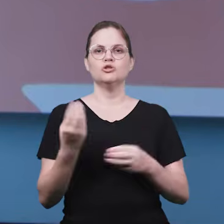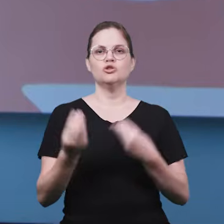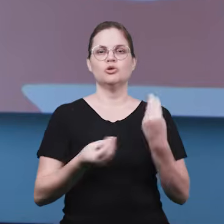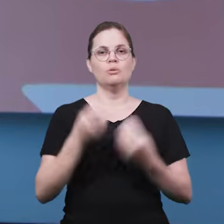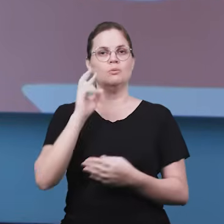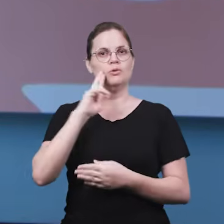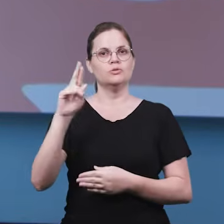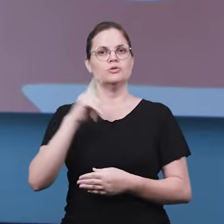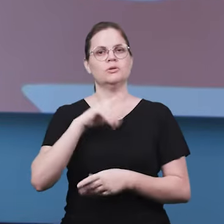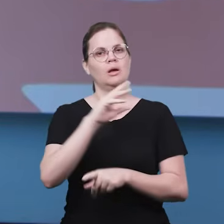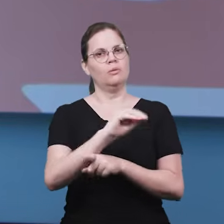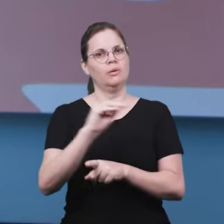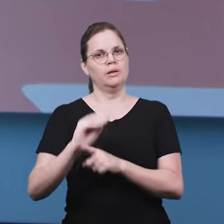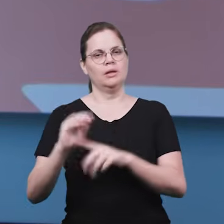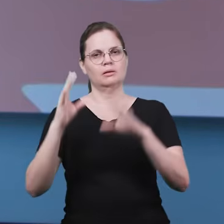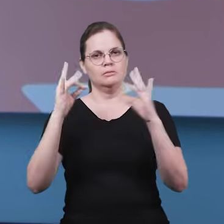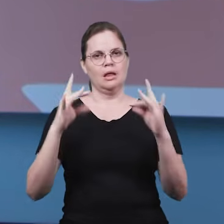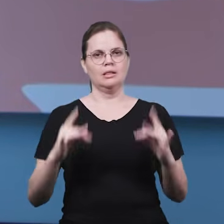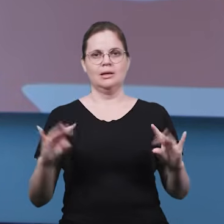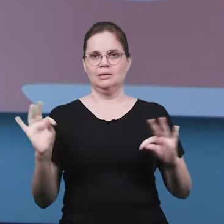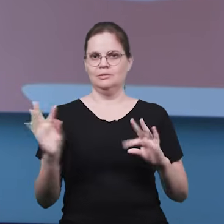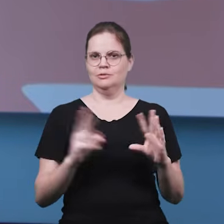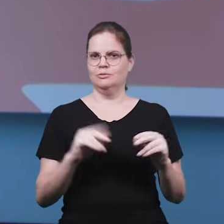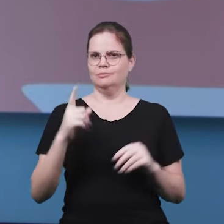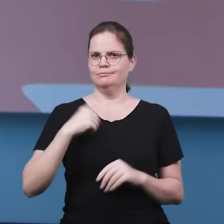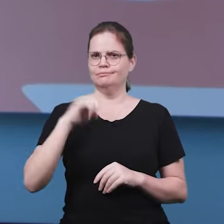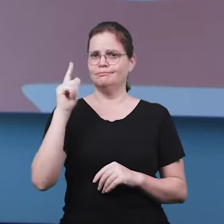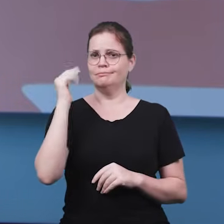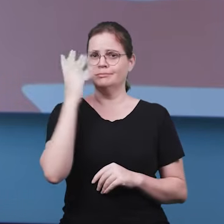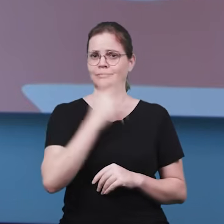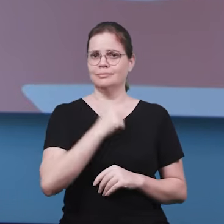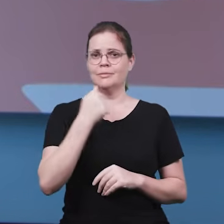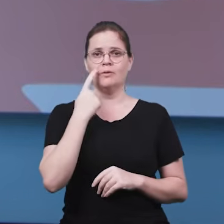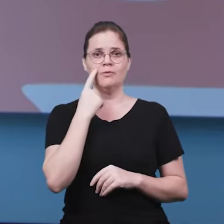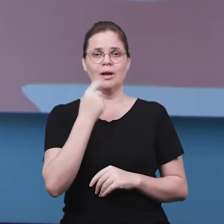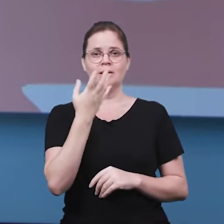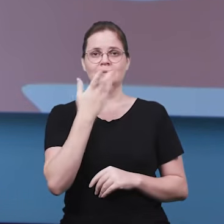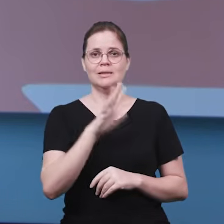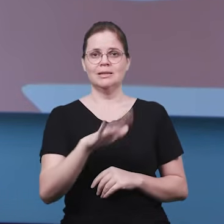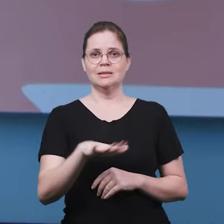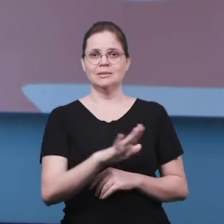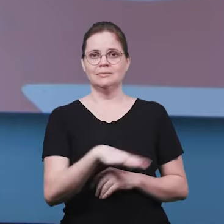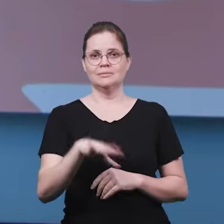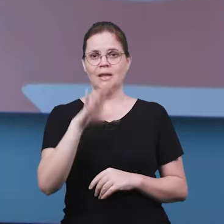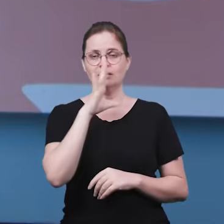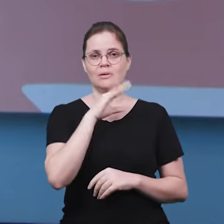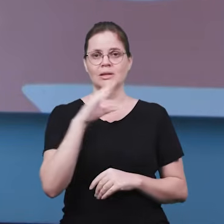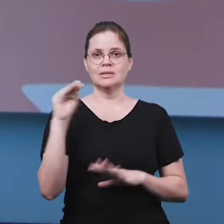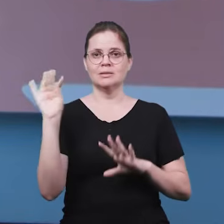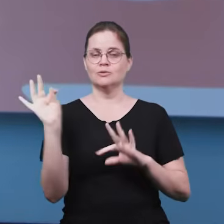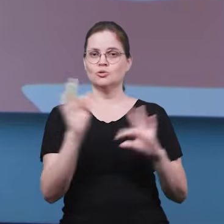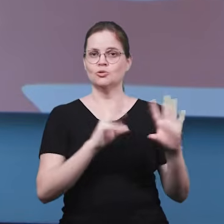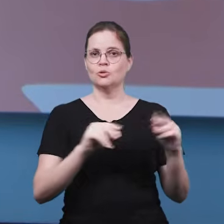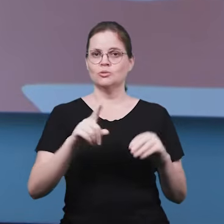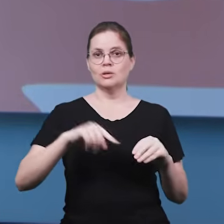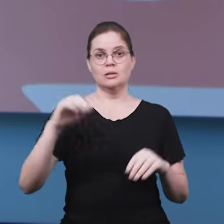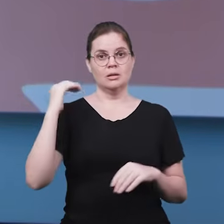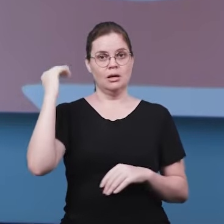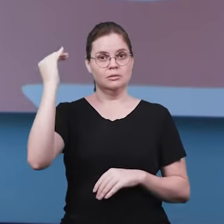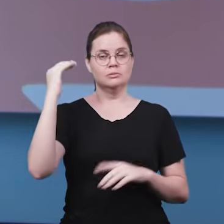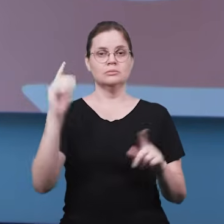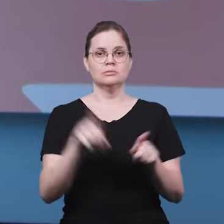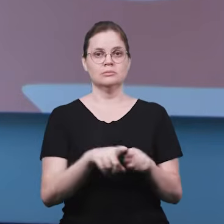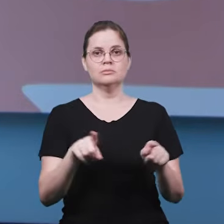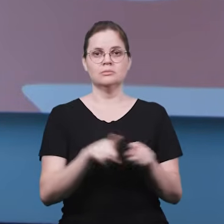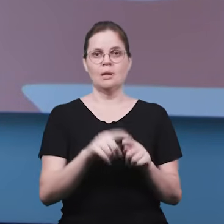do Senhor com cada detalhe. E é lindo, ver crianças, intermediários, adolescentes e